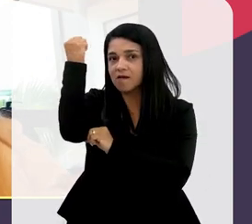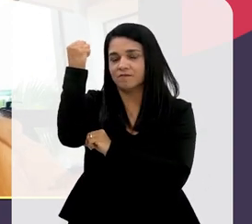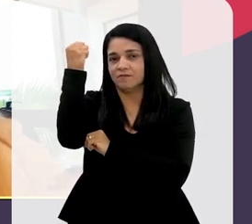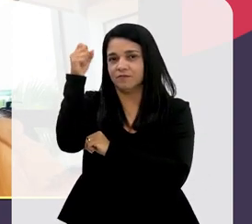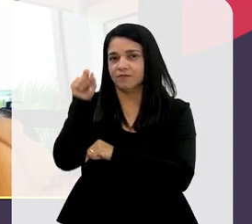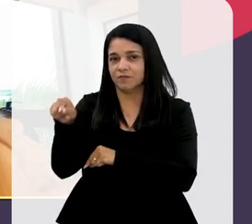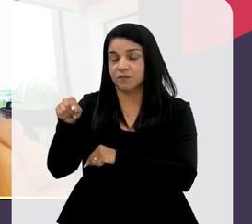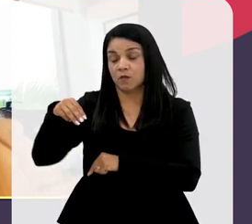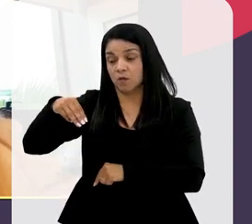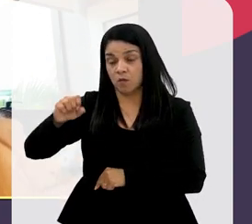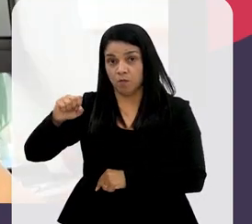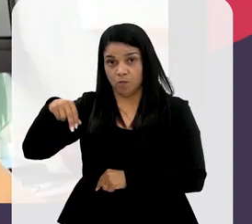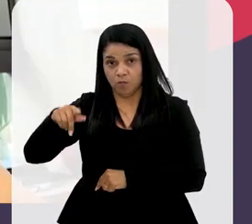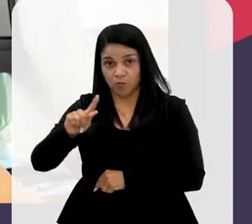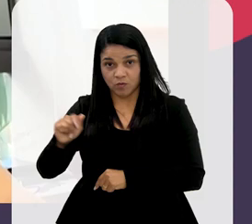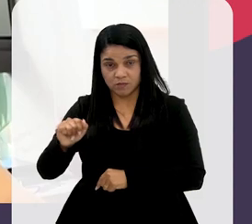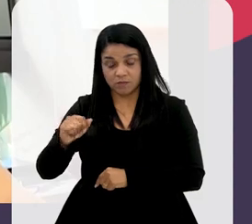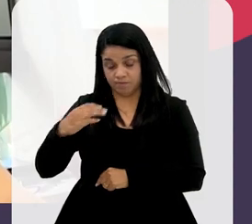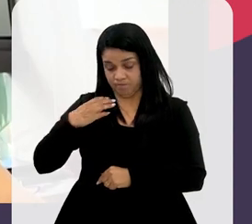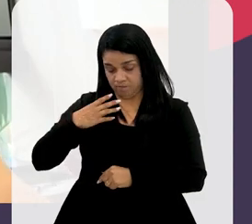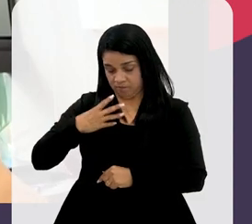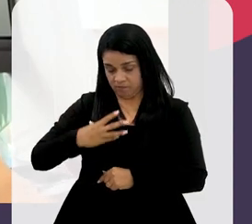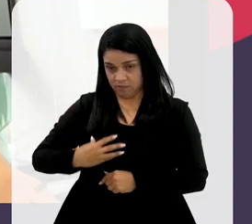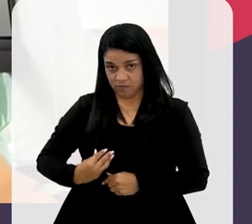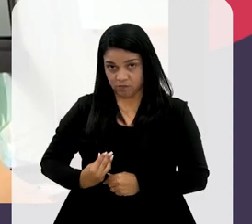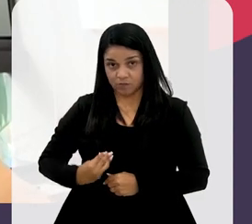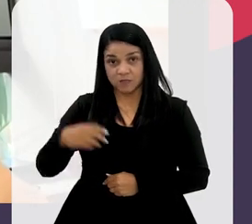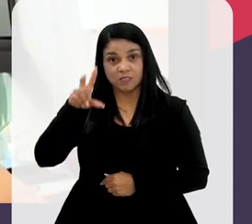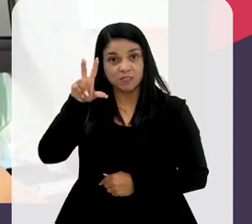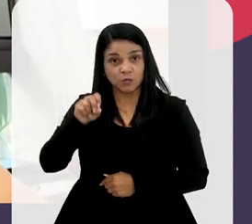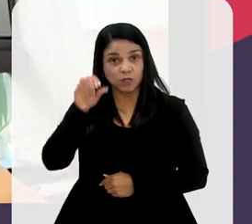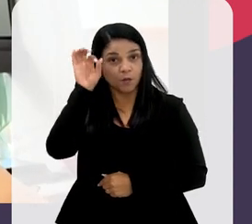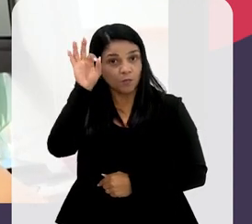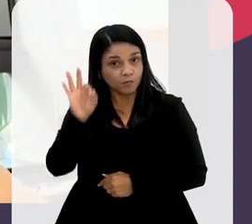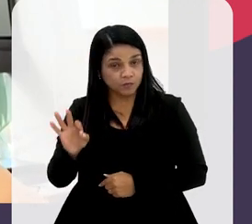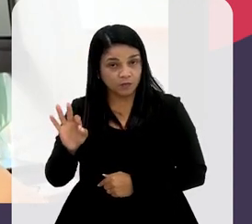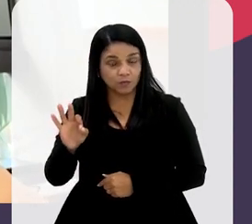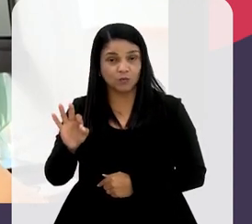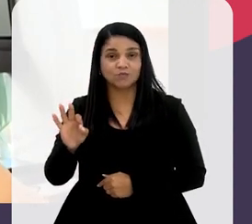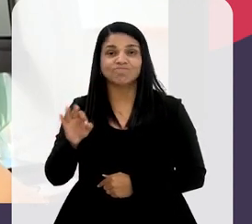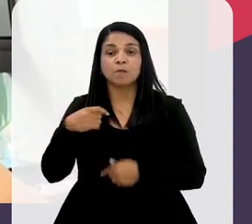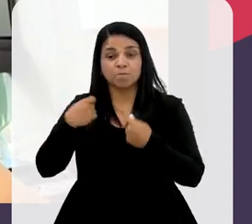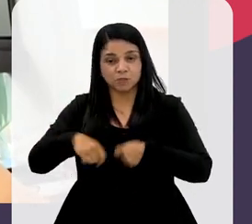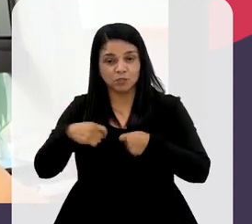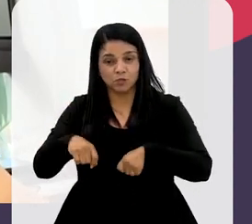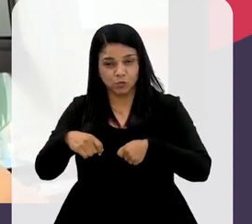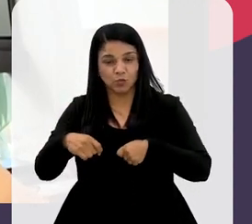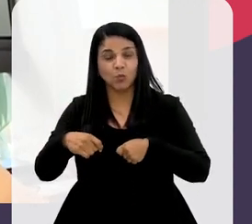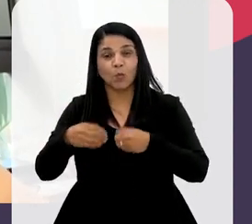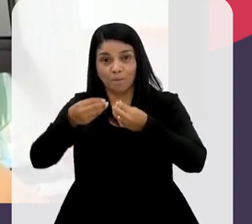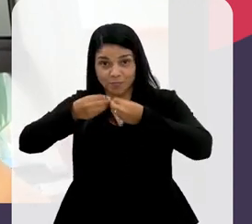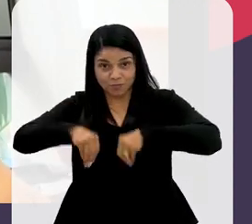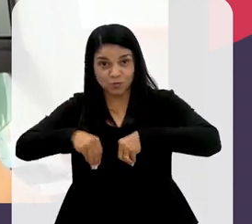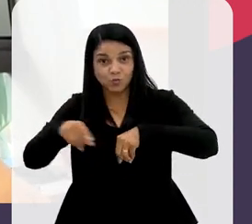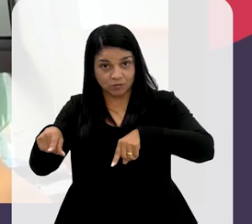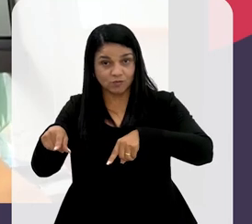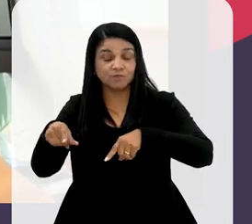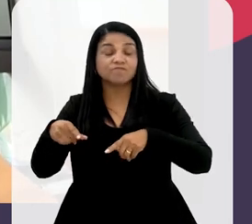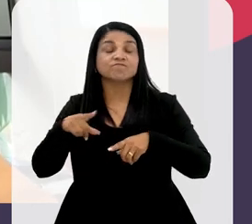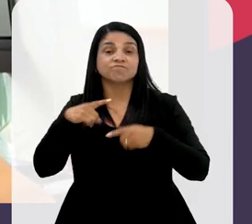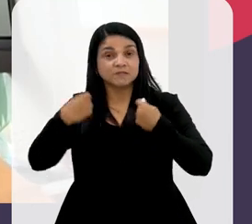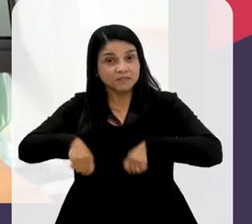virulenta, mais grave? O Mozart teve 50% do pulmão acometido, precisou ser entubado.